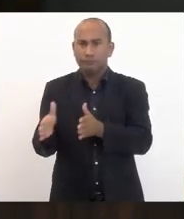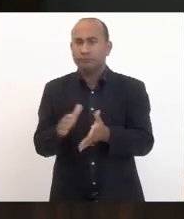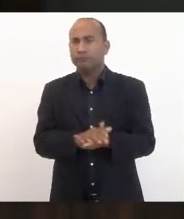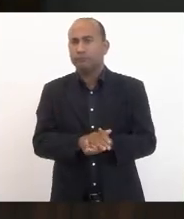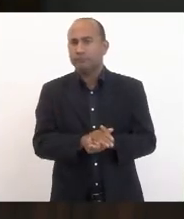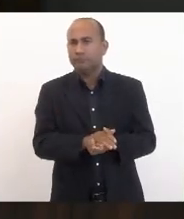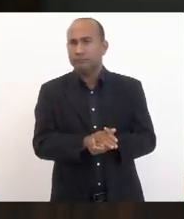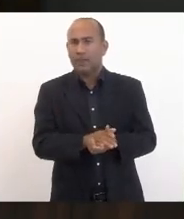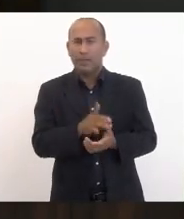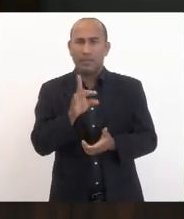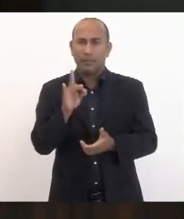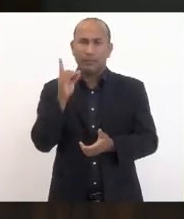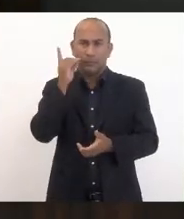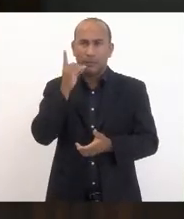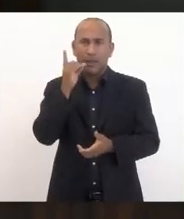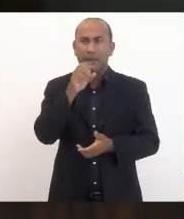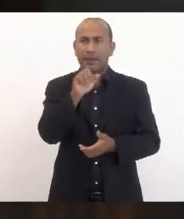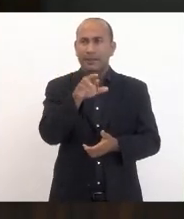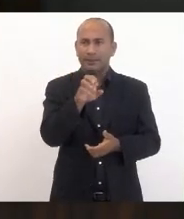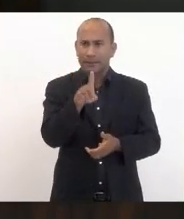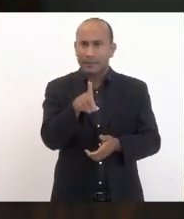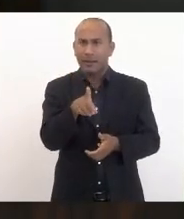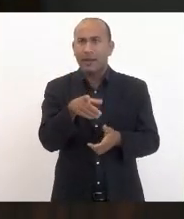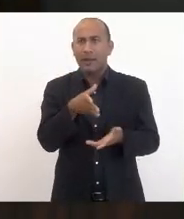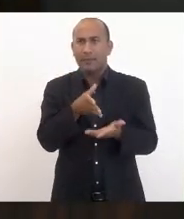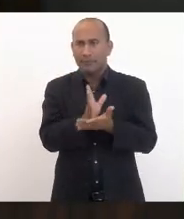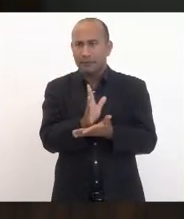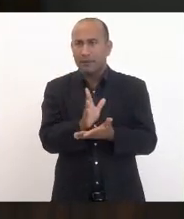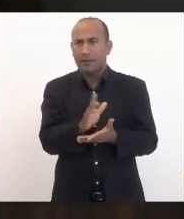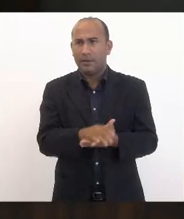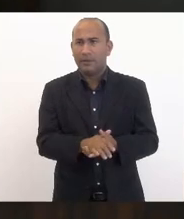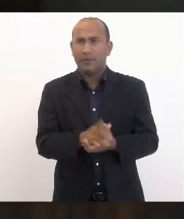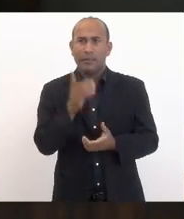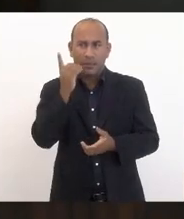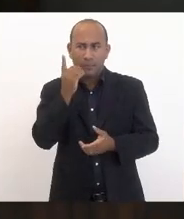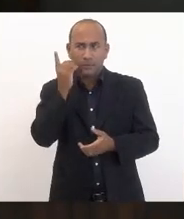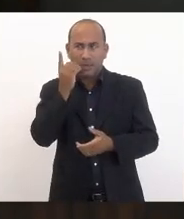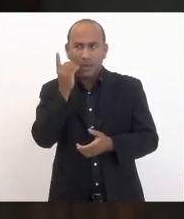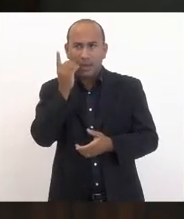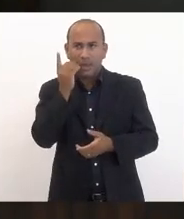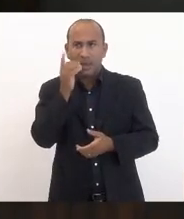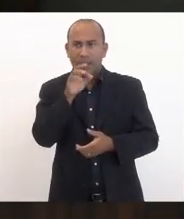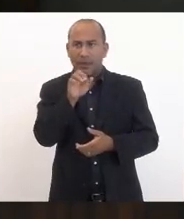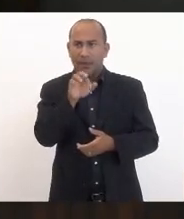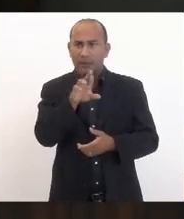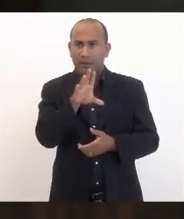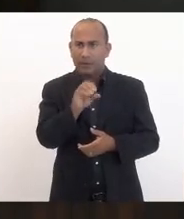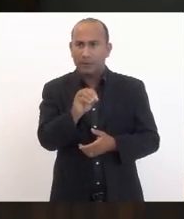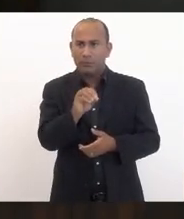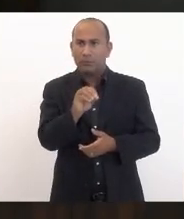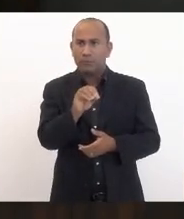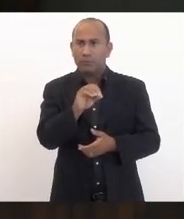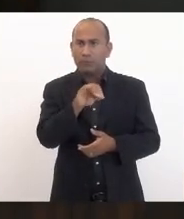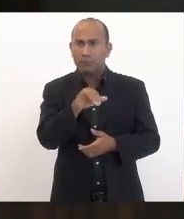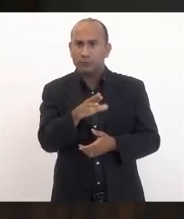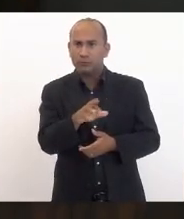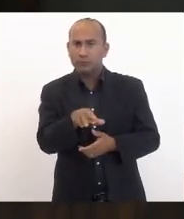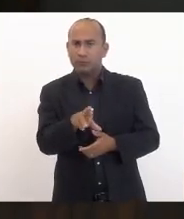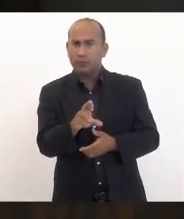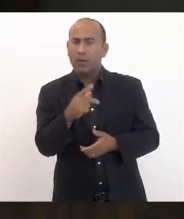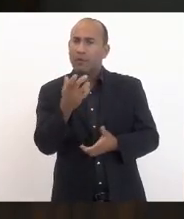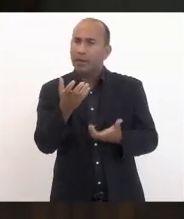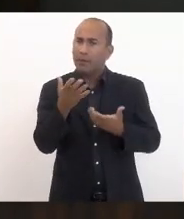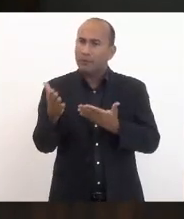deputada Adriana Baltazar, senhores que aprovam a comissão, aprovado. Deputado Eurico Júnior, e eu queria convidar